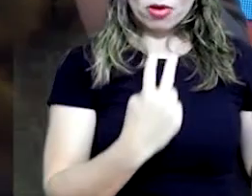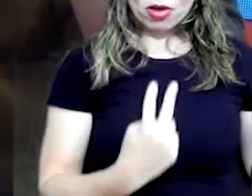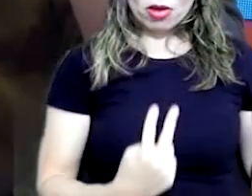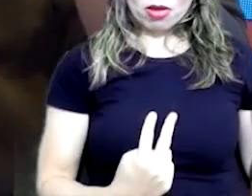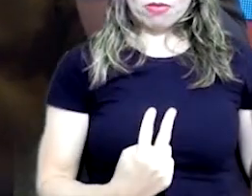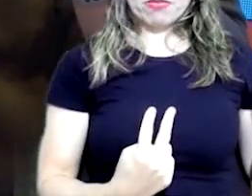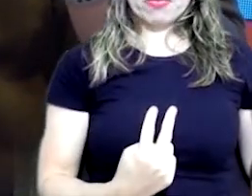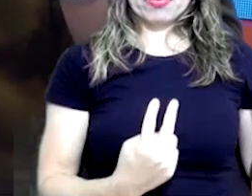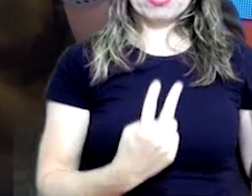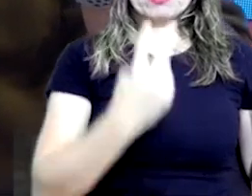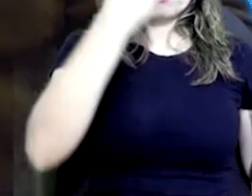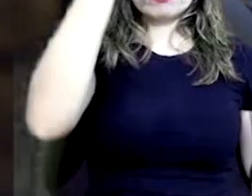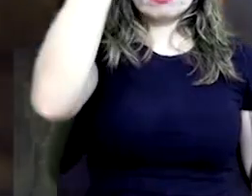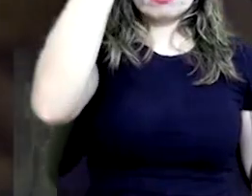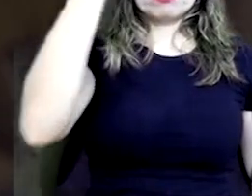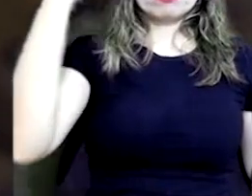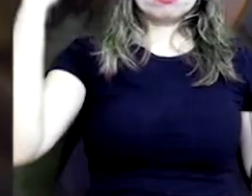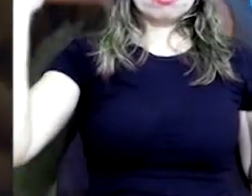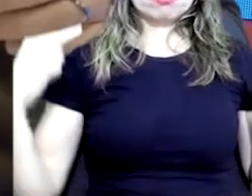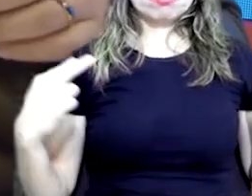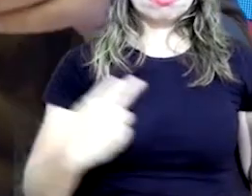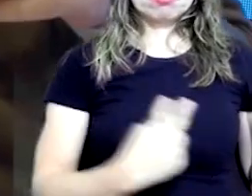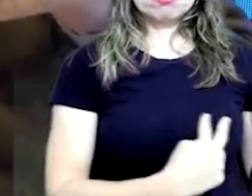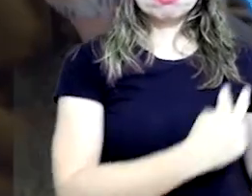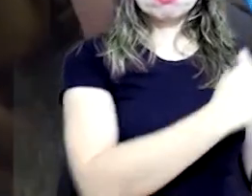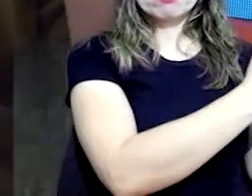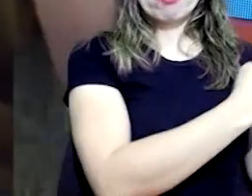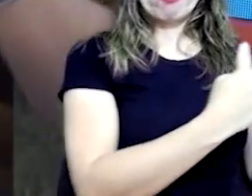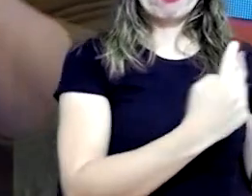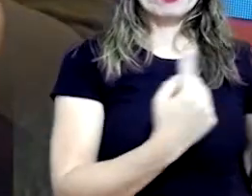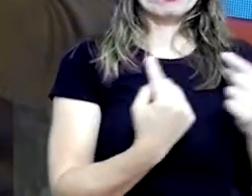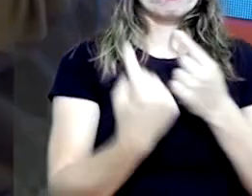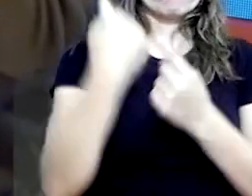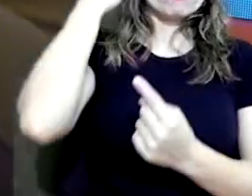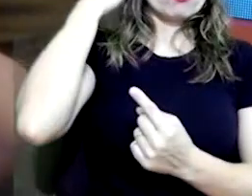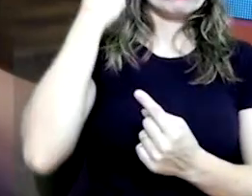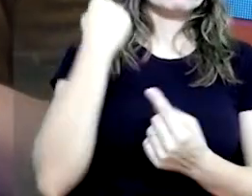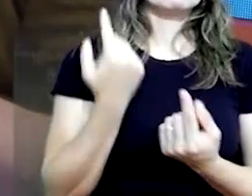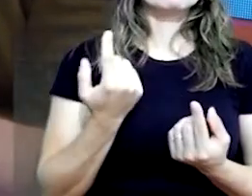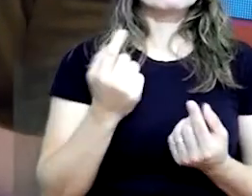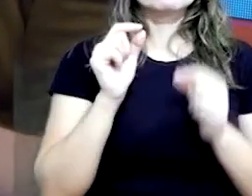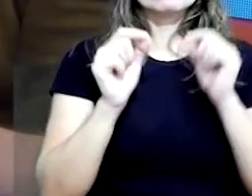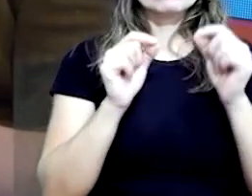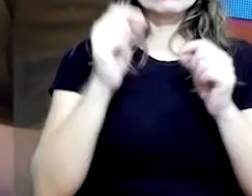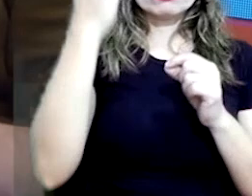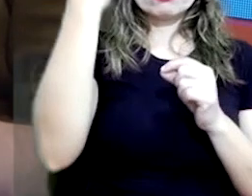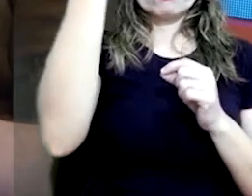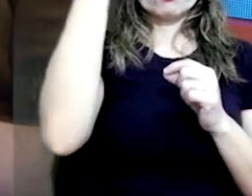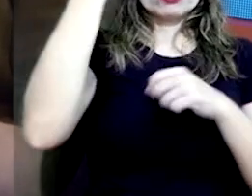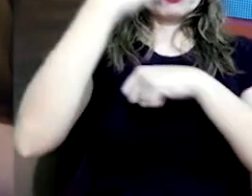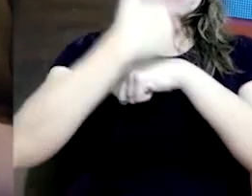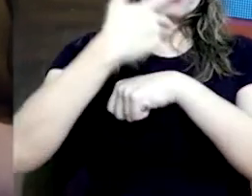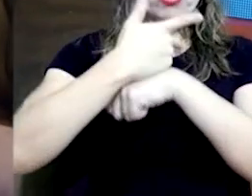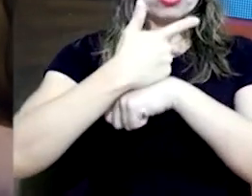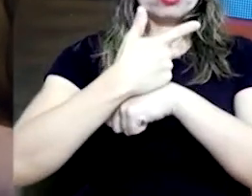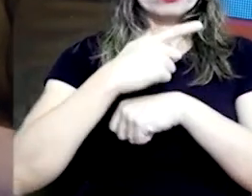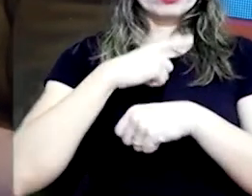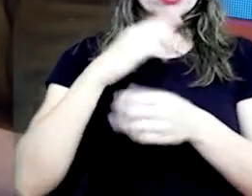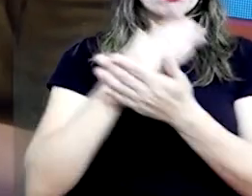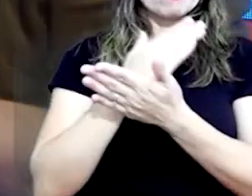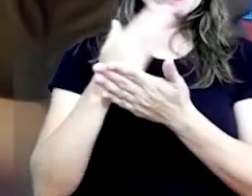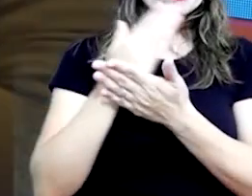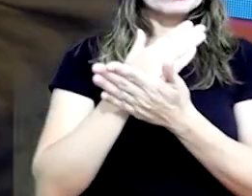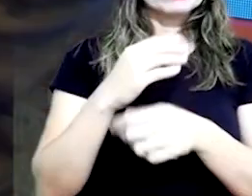a parte da frente, a parte de cima, lateral, o fundo. O que a gente faz na iluminação de vídeo? Então tem